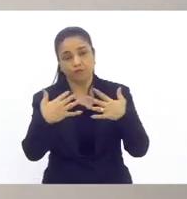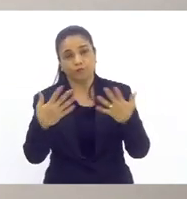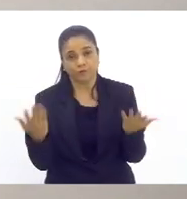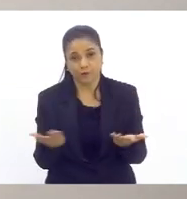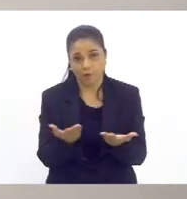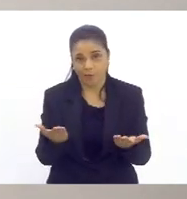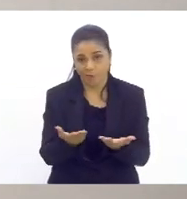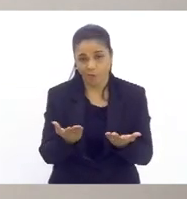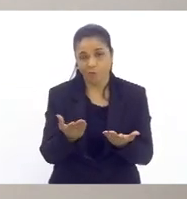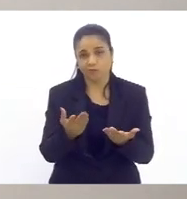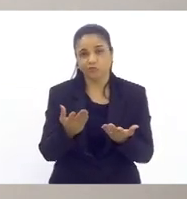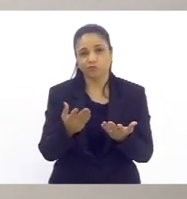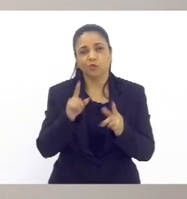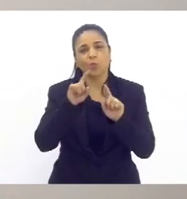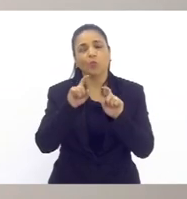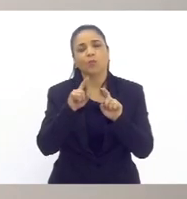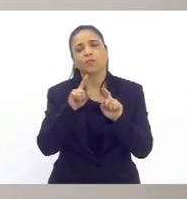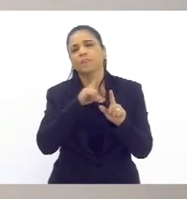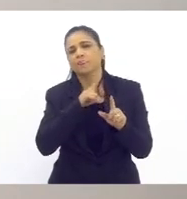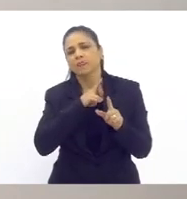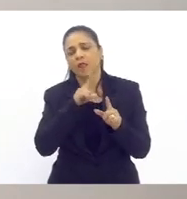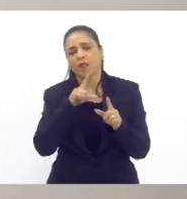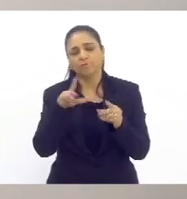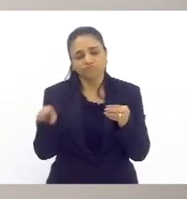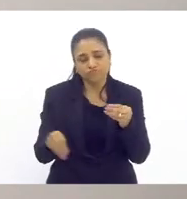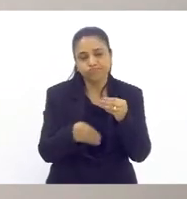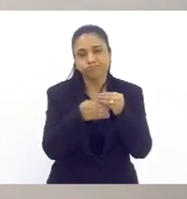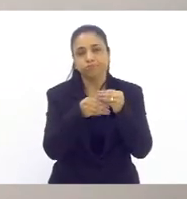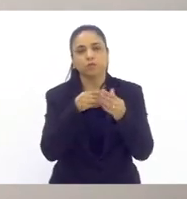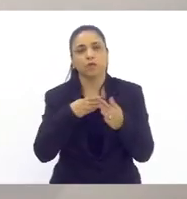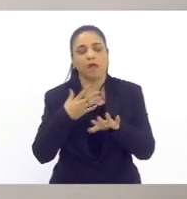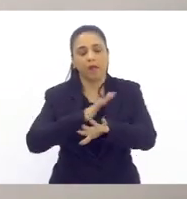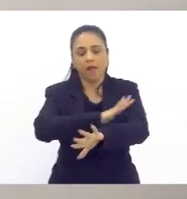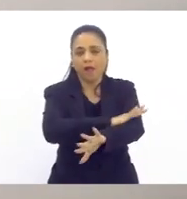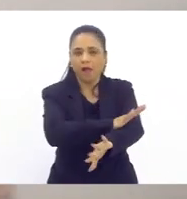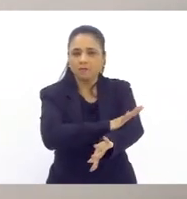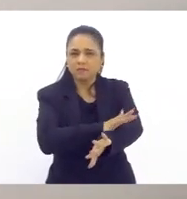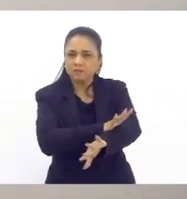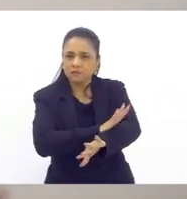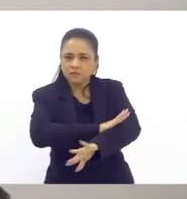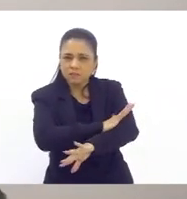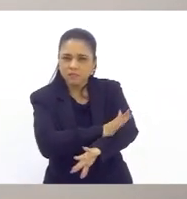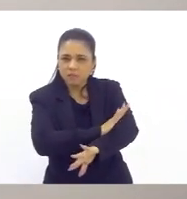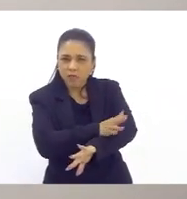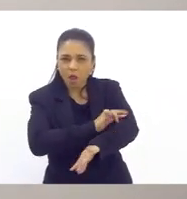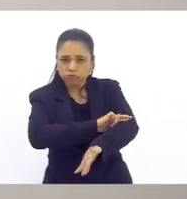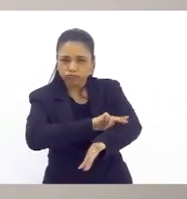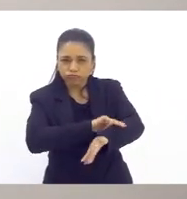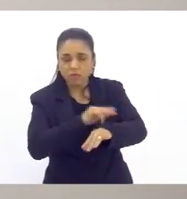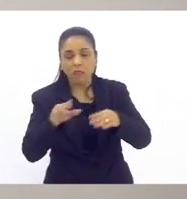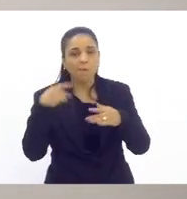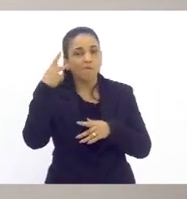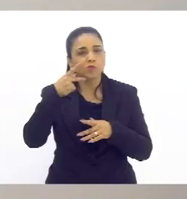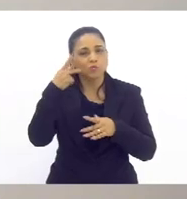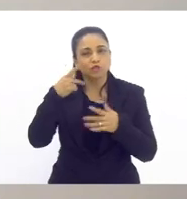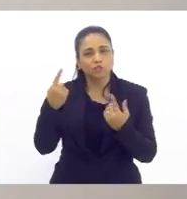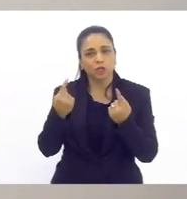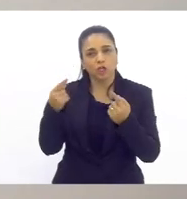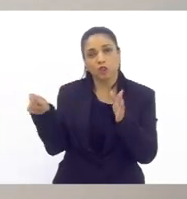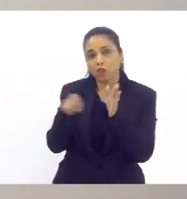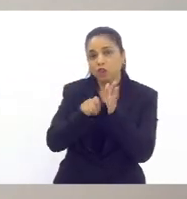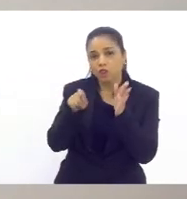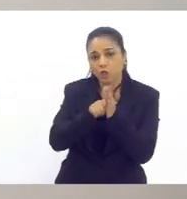que é a discriminação racial e social nas políticas de droga e estou falando né sobre a participação de